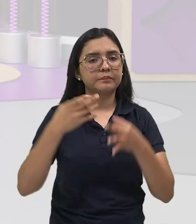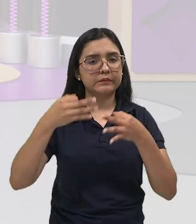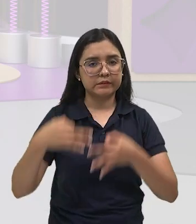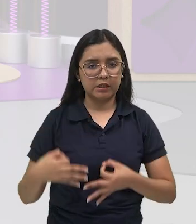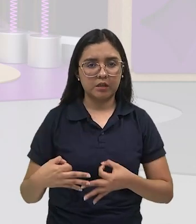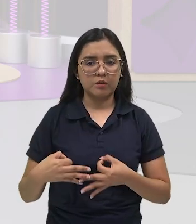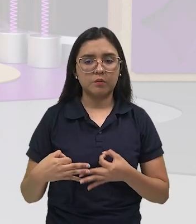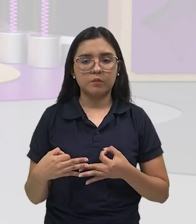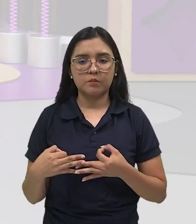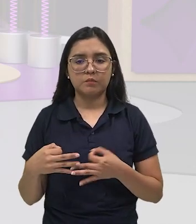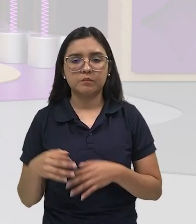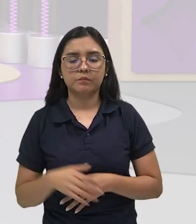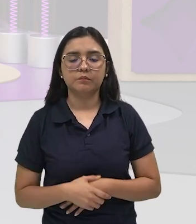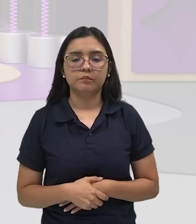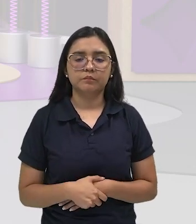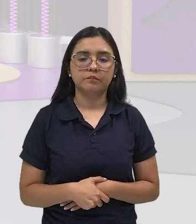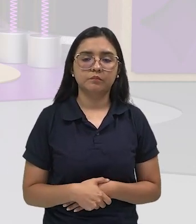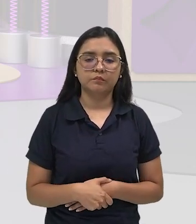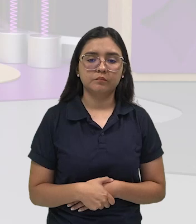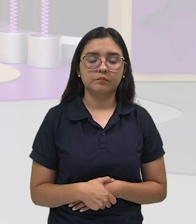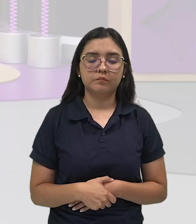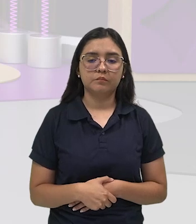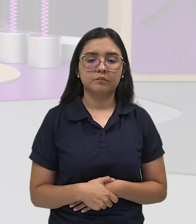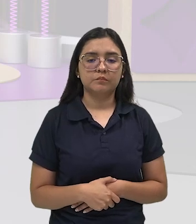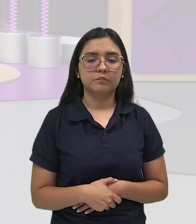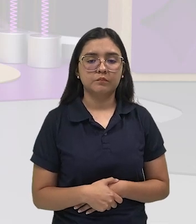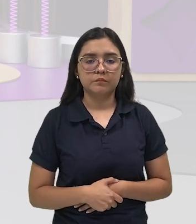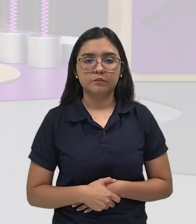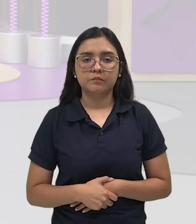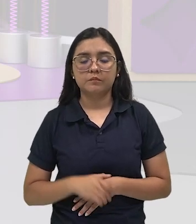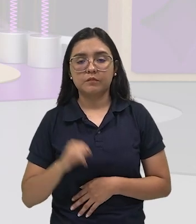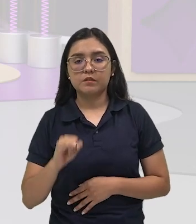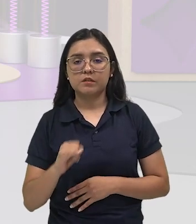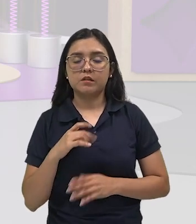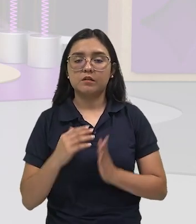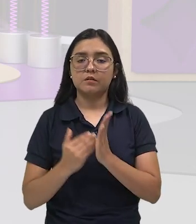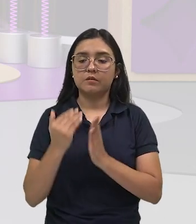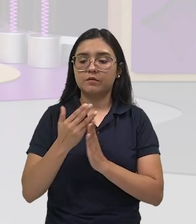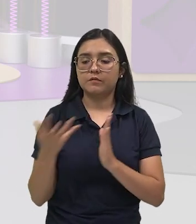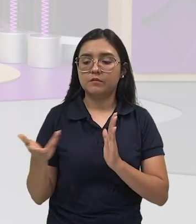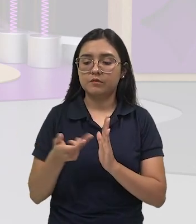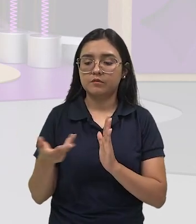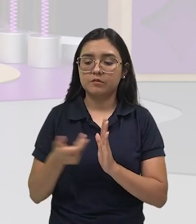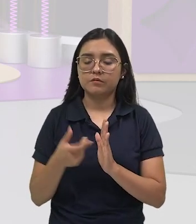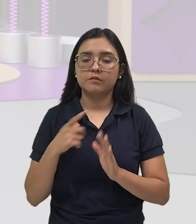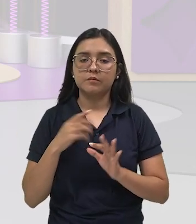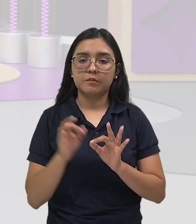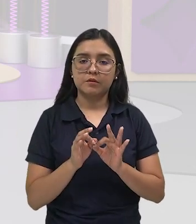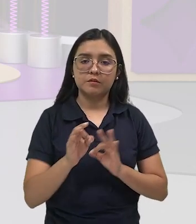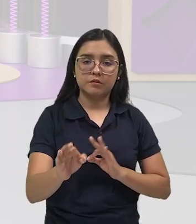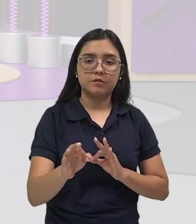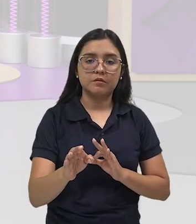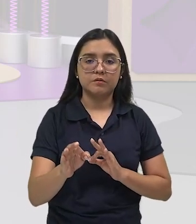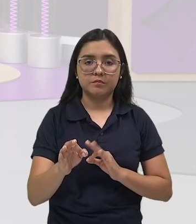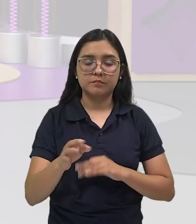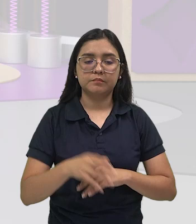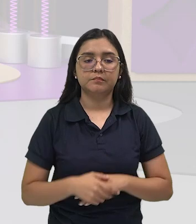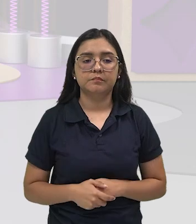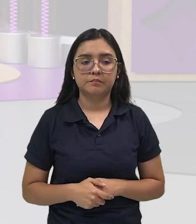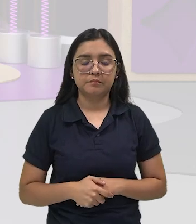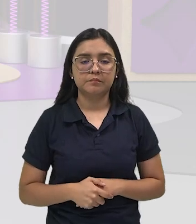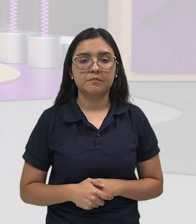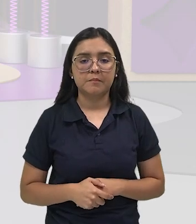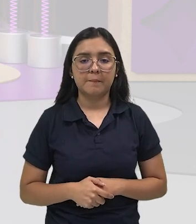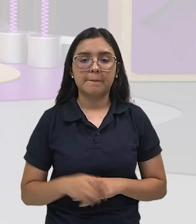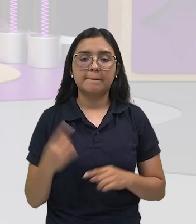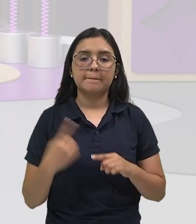estar atento, né? Eu aumento eu vou percorrer uma determinada distância. Quando eu aumento a velocidade, eu vou percorrer uma distância maior, né?